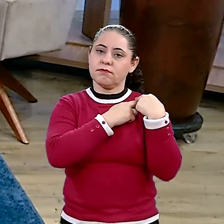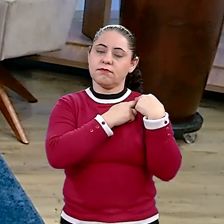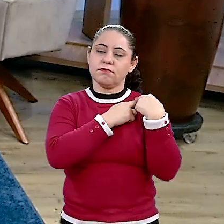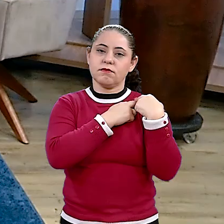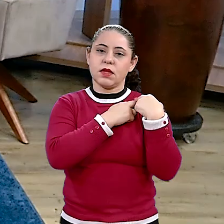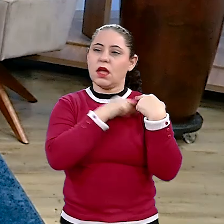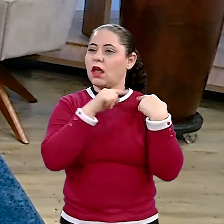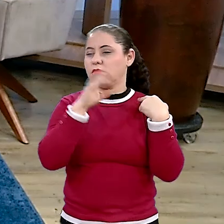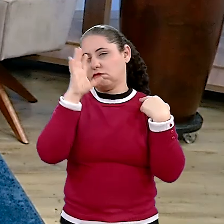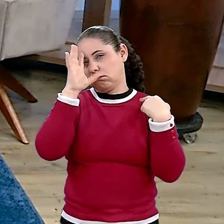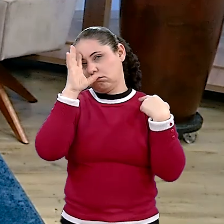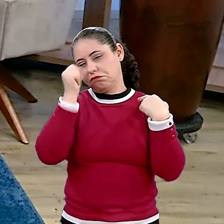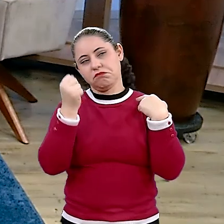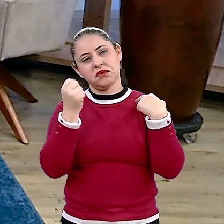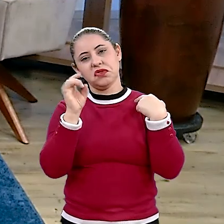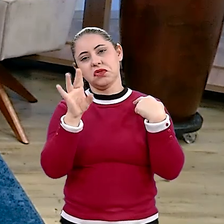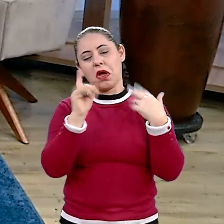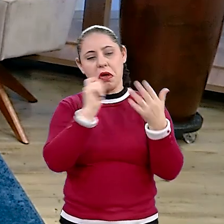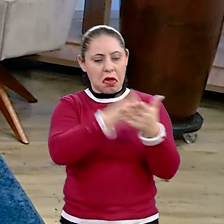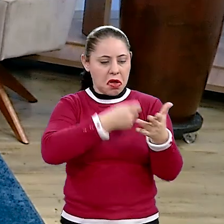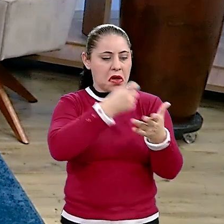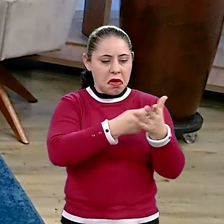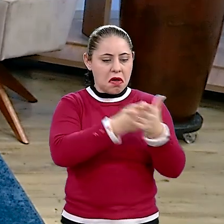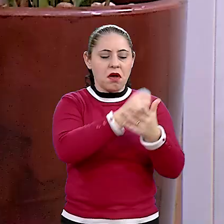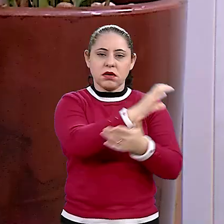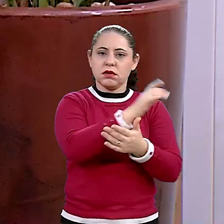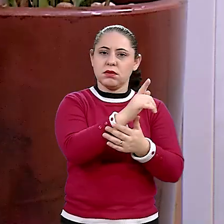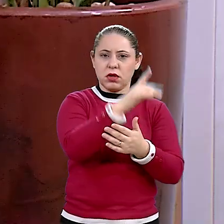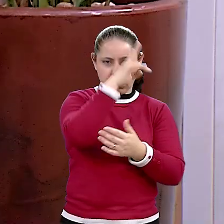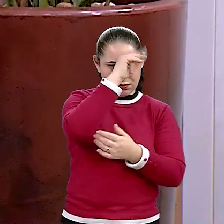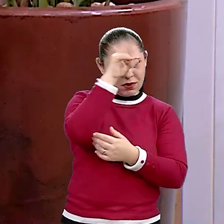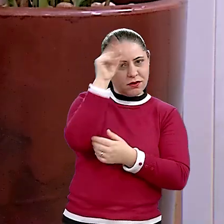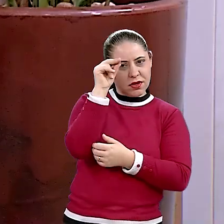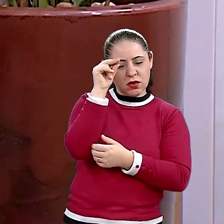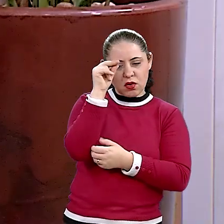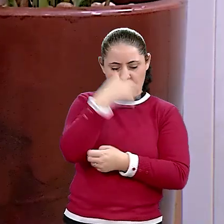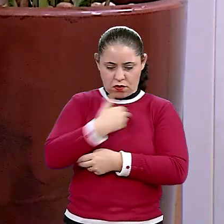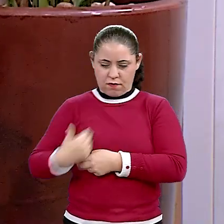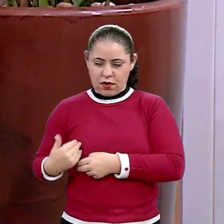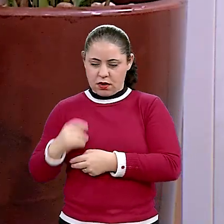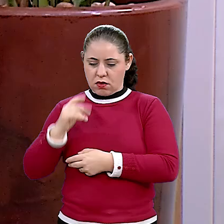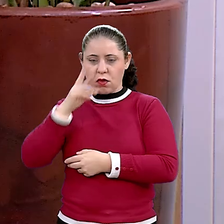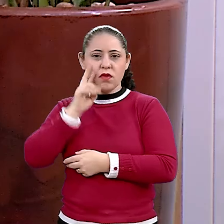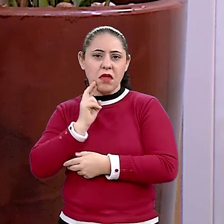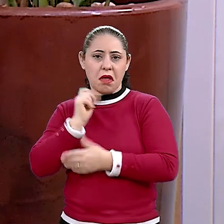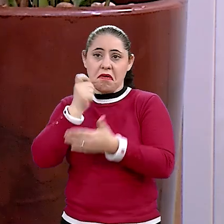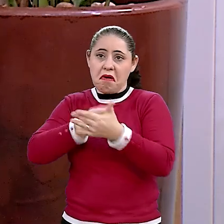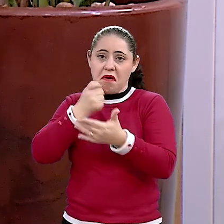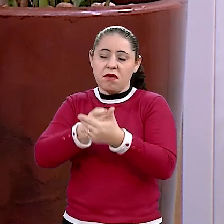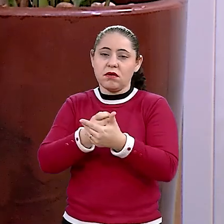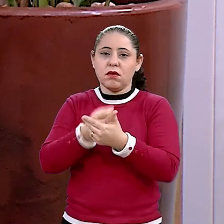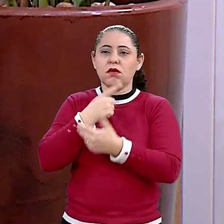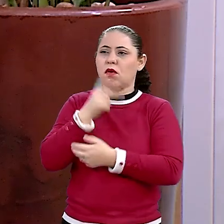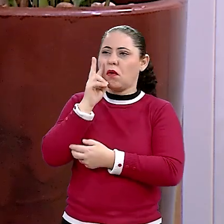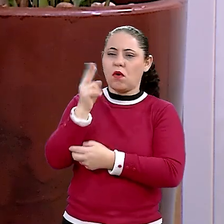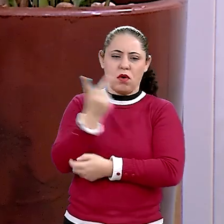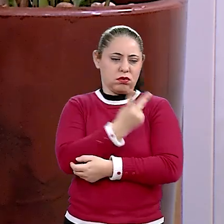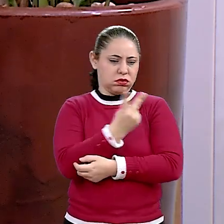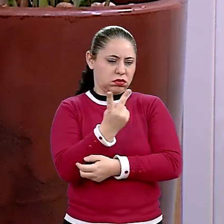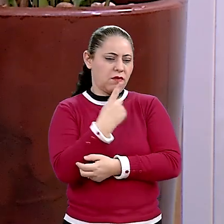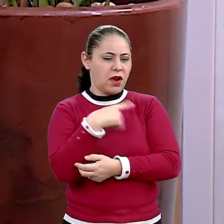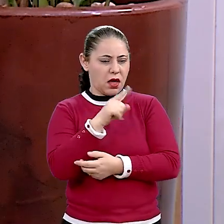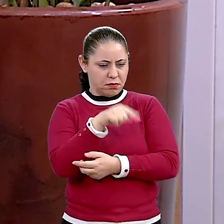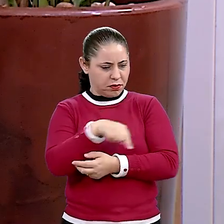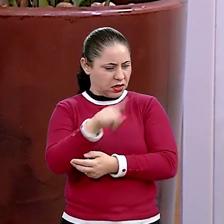Não adianta a gente só cobrar a Prefeitura de Campo Grande, não adianta a gente só cobrar o governo do Estado, não adianta a gente olhar para esses dois entes e